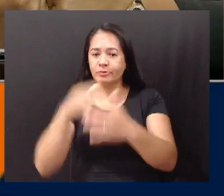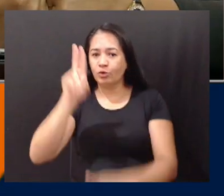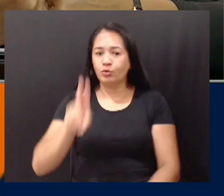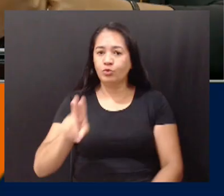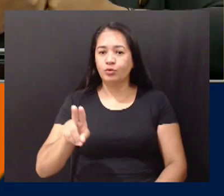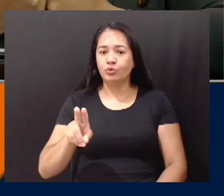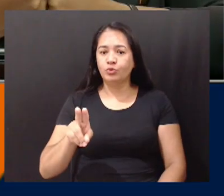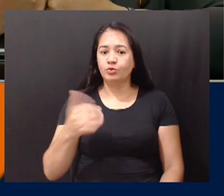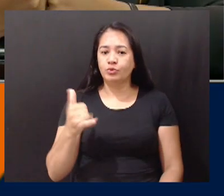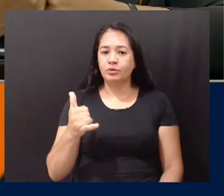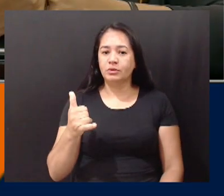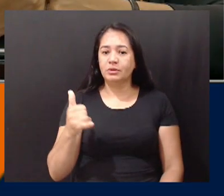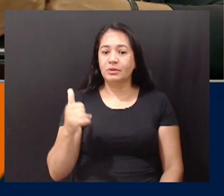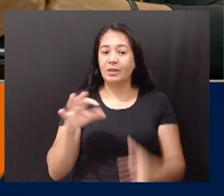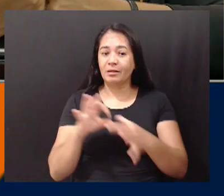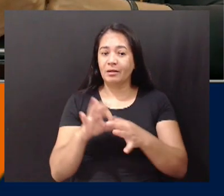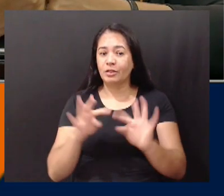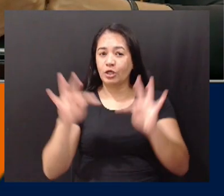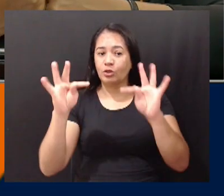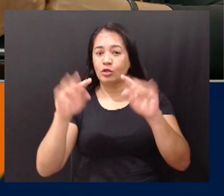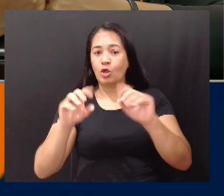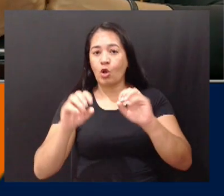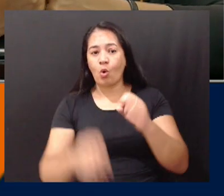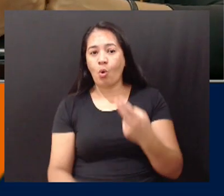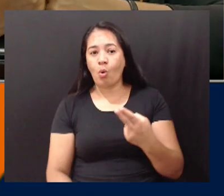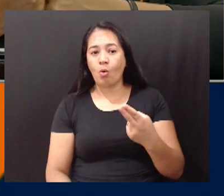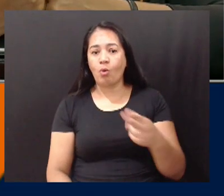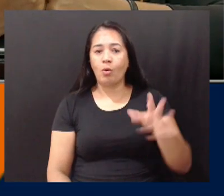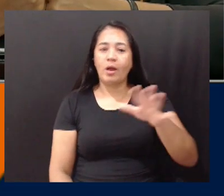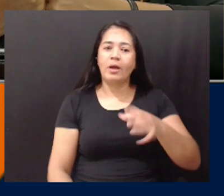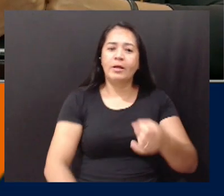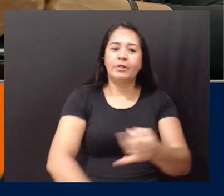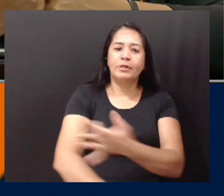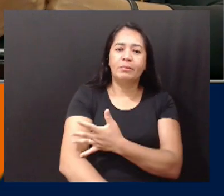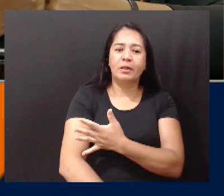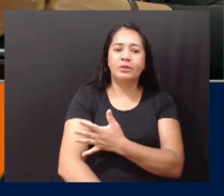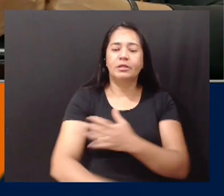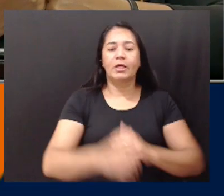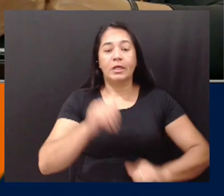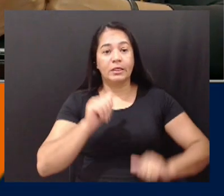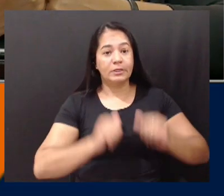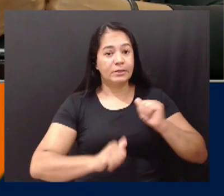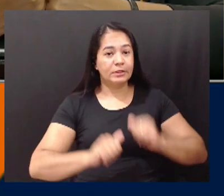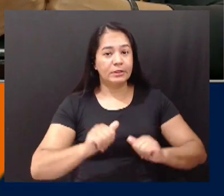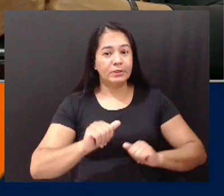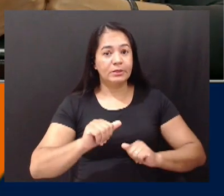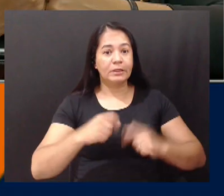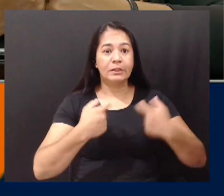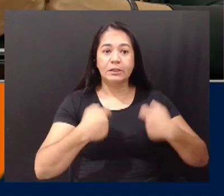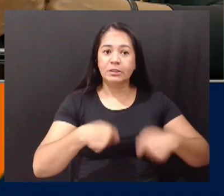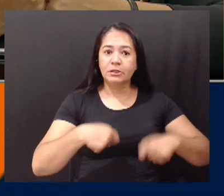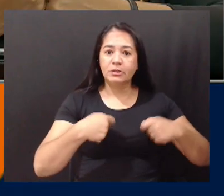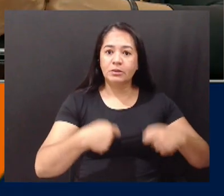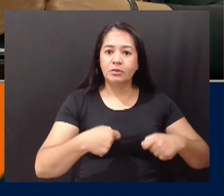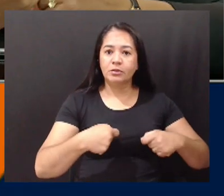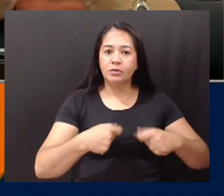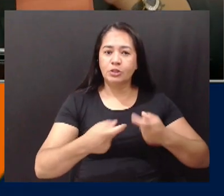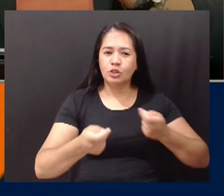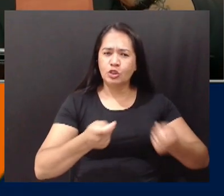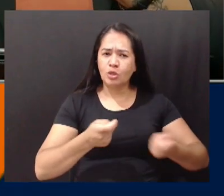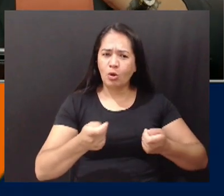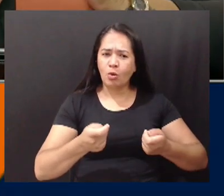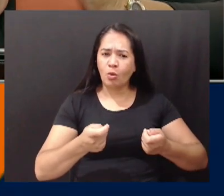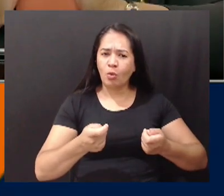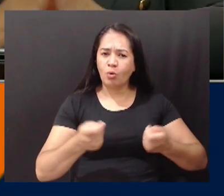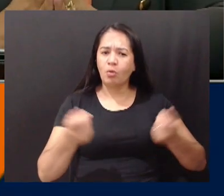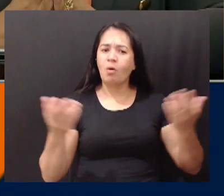si ou a questões emocionais, como ansiedade e necessidade de controle? Beatriz